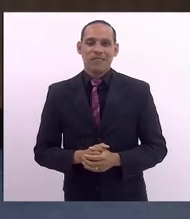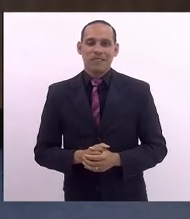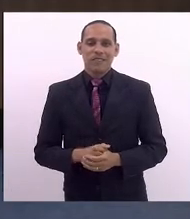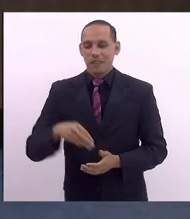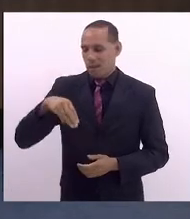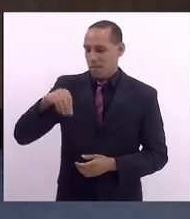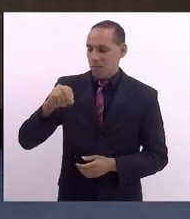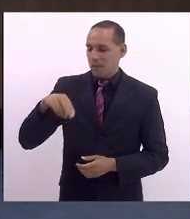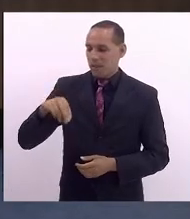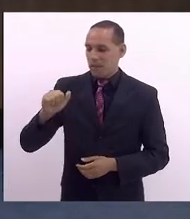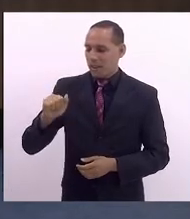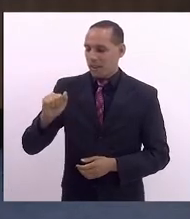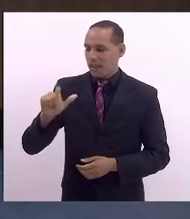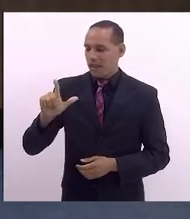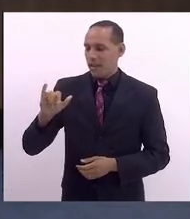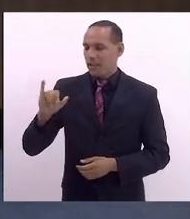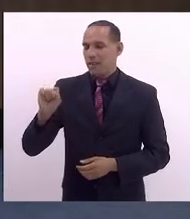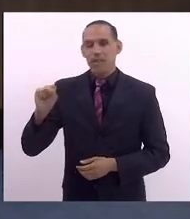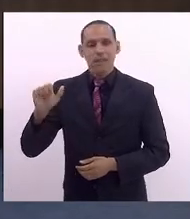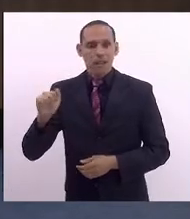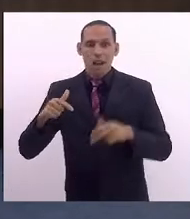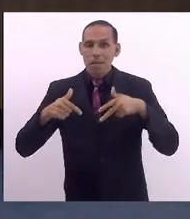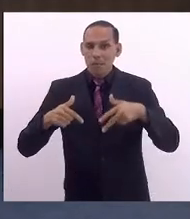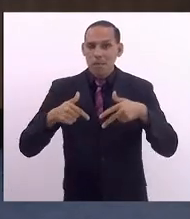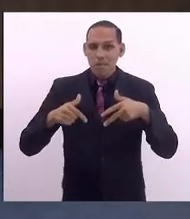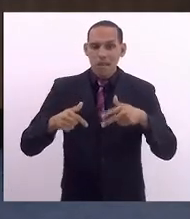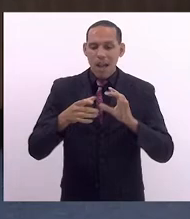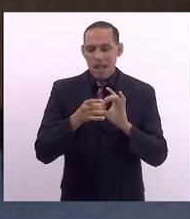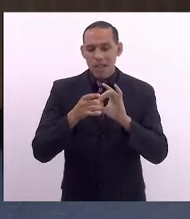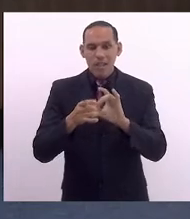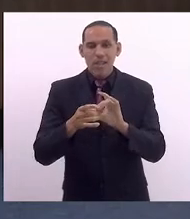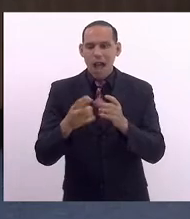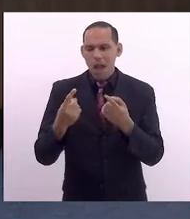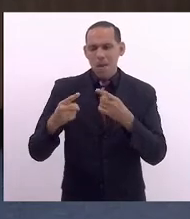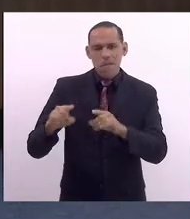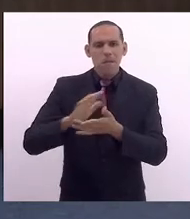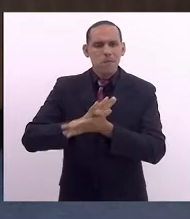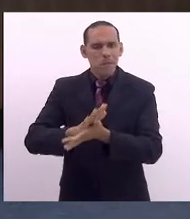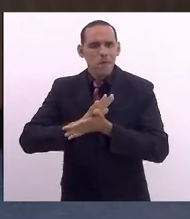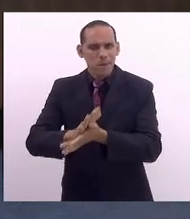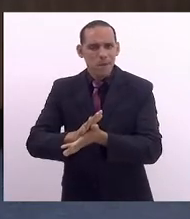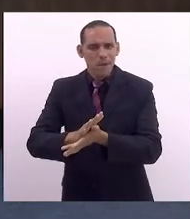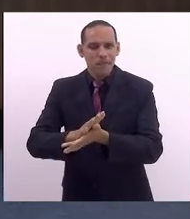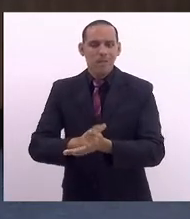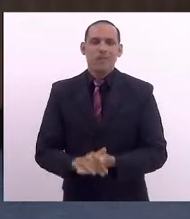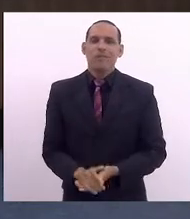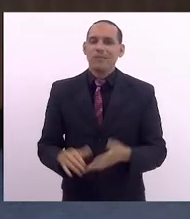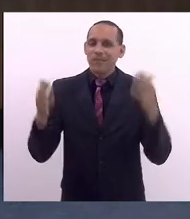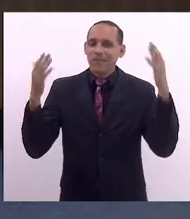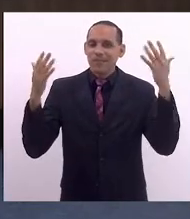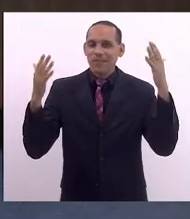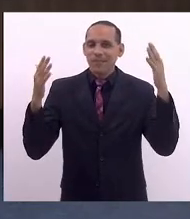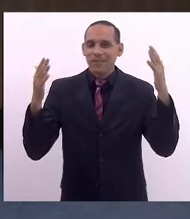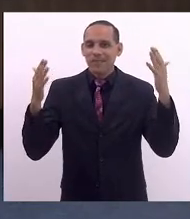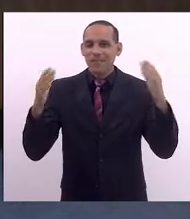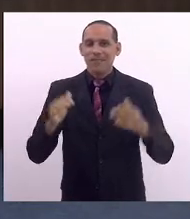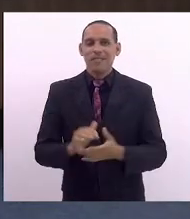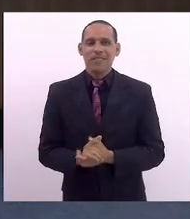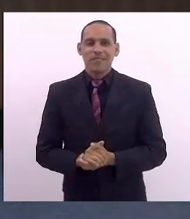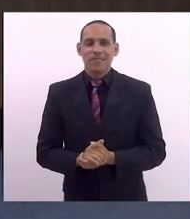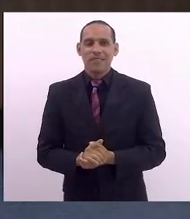Mona Lisa Teixeira, ativista da Aliança Antirracista também, a Aliança aí está na casa.